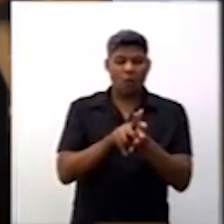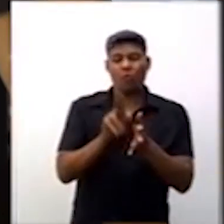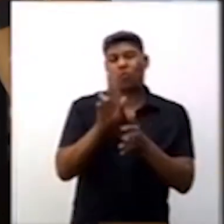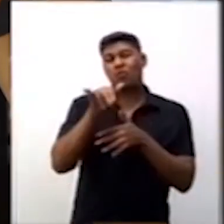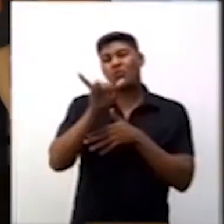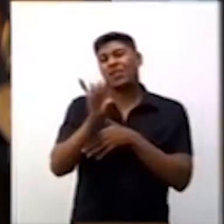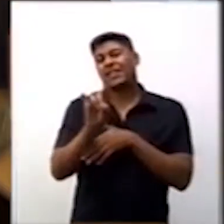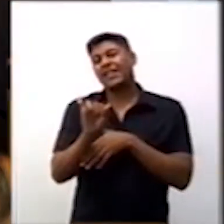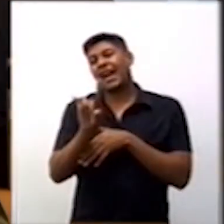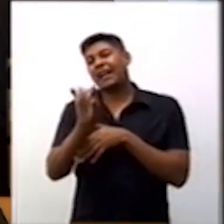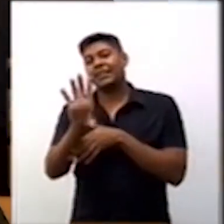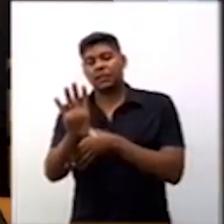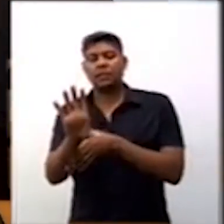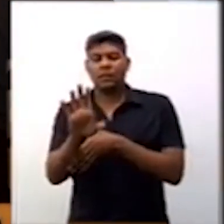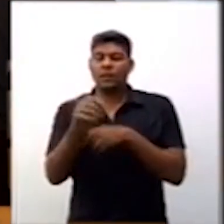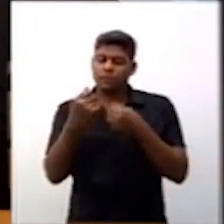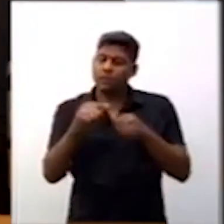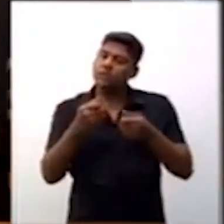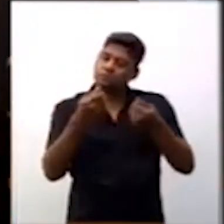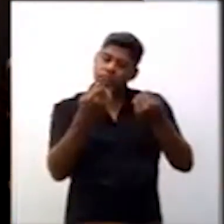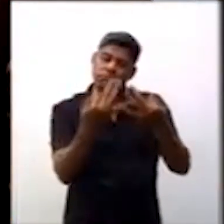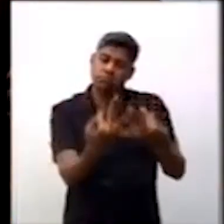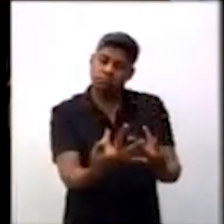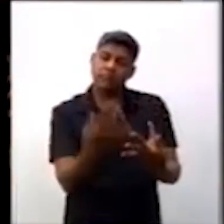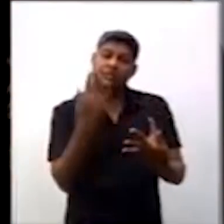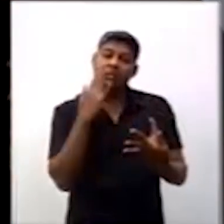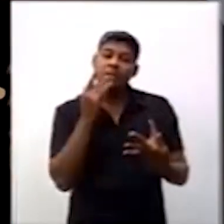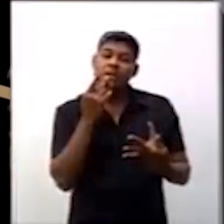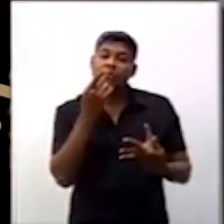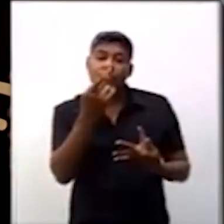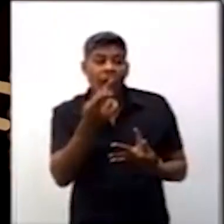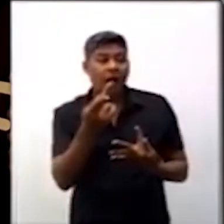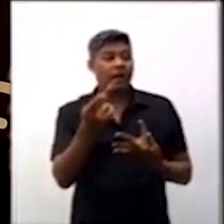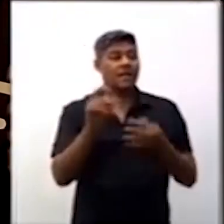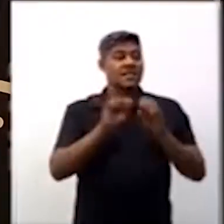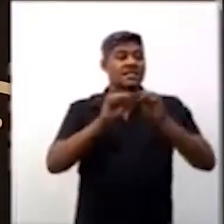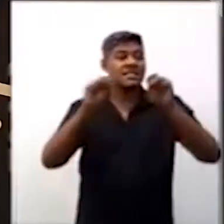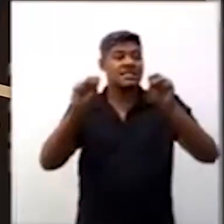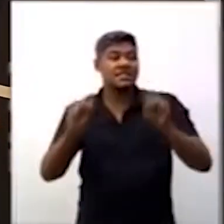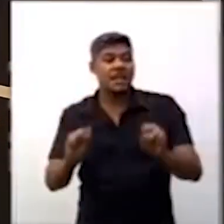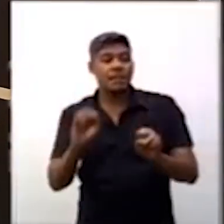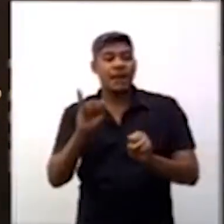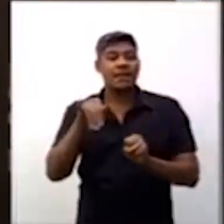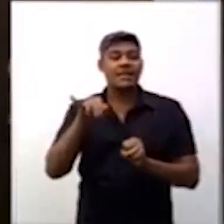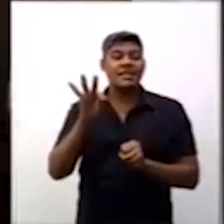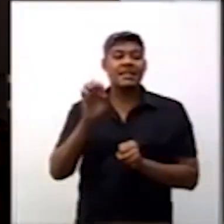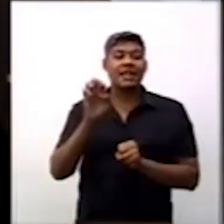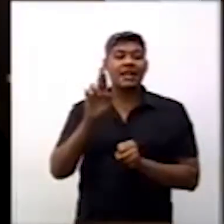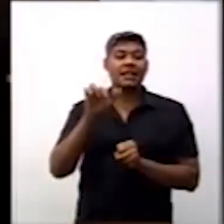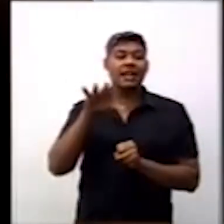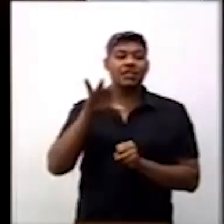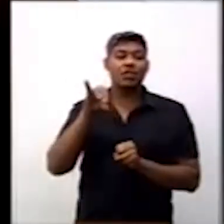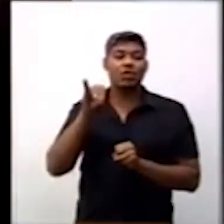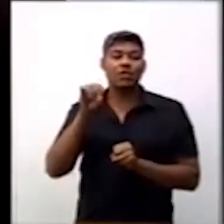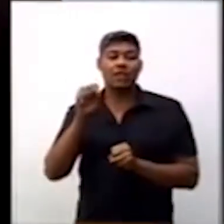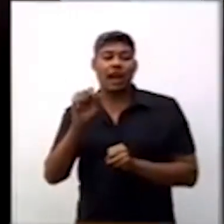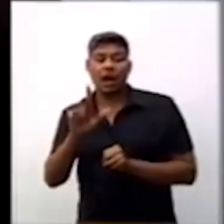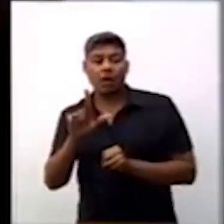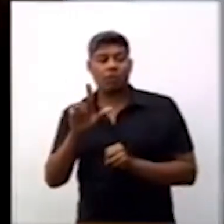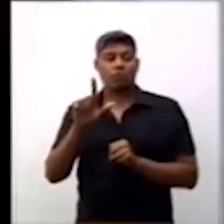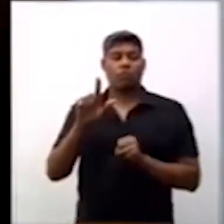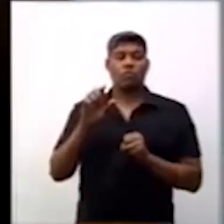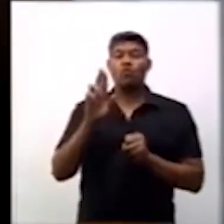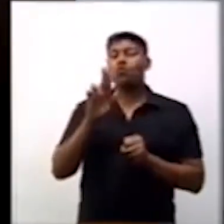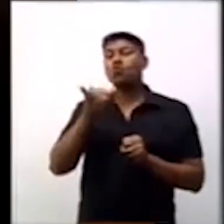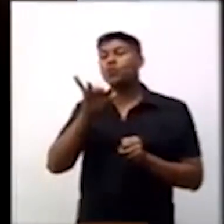Unidades. E aí é uma coisa que vale a pena ser comentado. Quando a gente fala no Sistema Internacional de Unidades, de fato, potência pode ser medida em